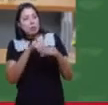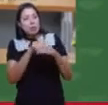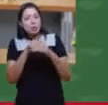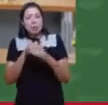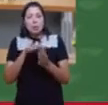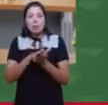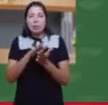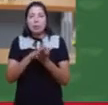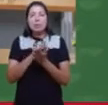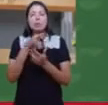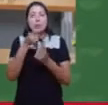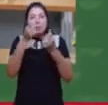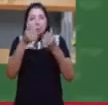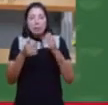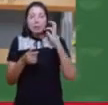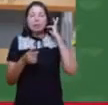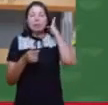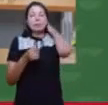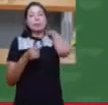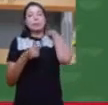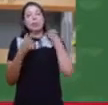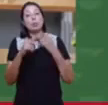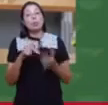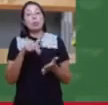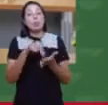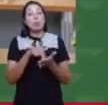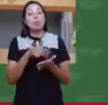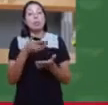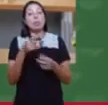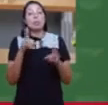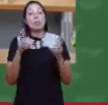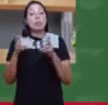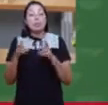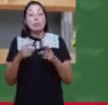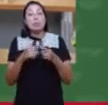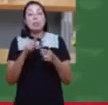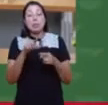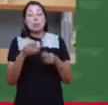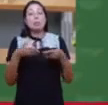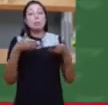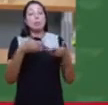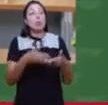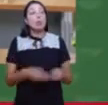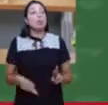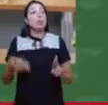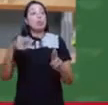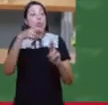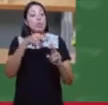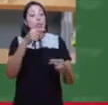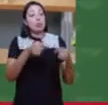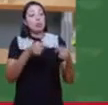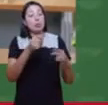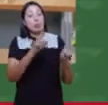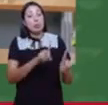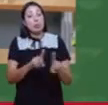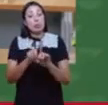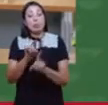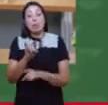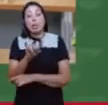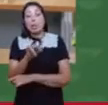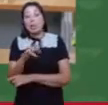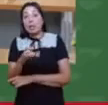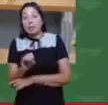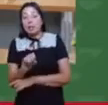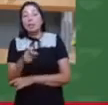impresso. Gostaria que contasse um pouco e colocasse o seu posicionamento sobre esse tema, Odair, porque você participou direto desse debate junto com a Lino Chinaglia,